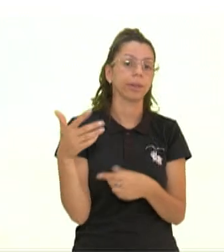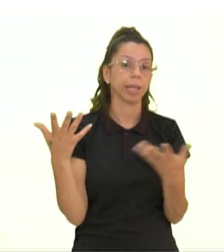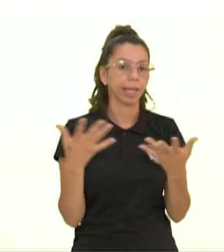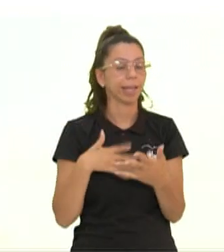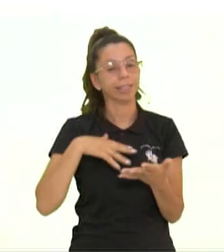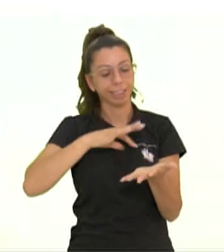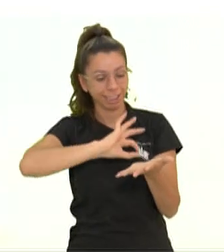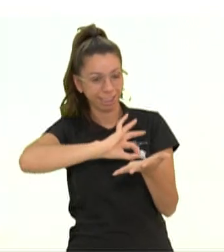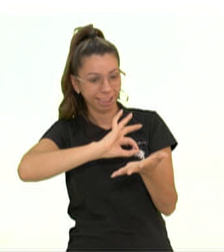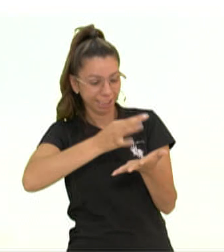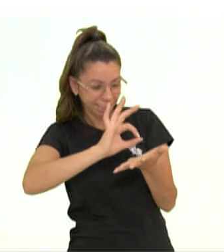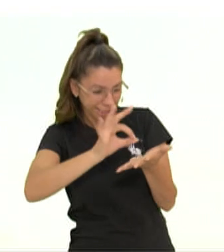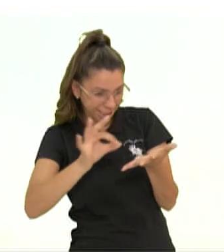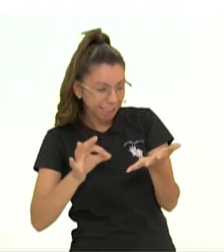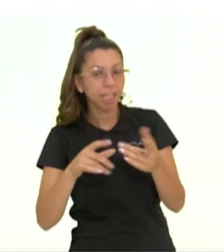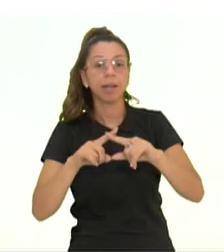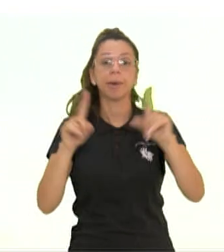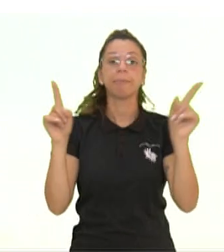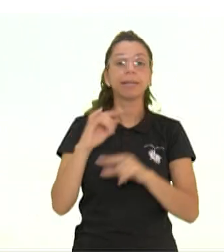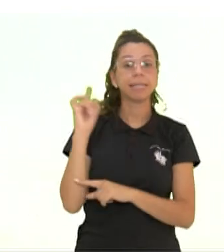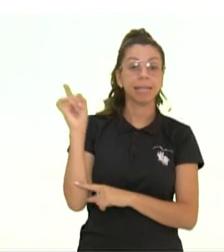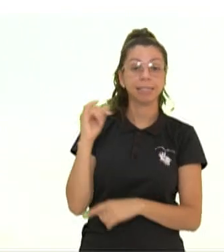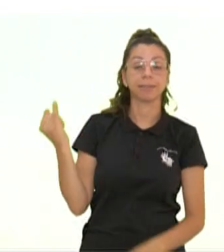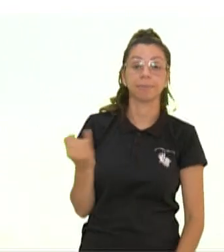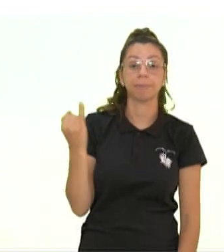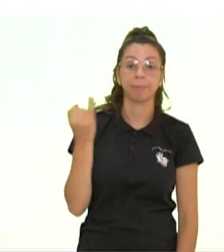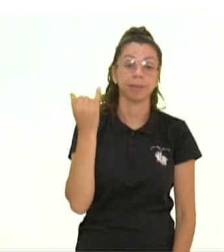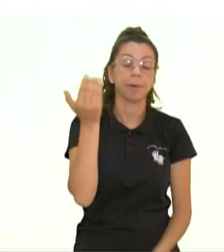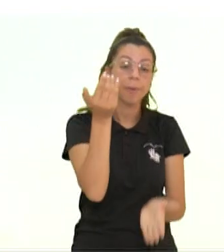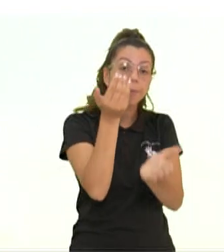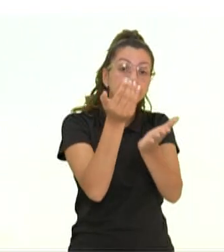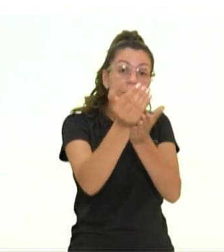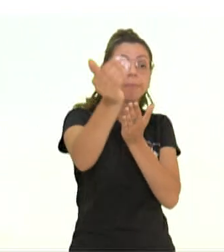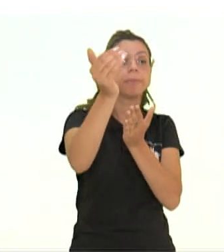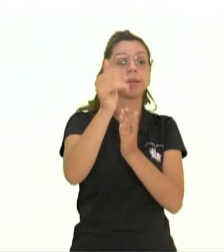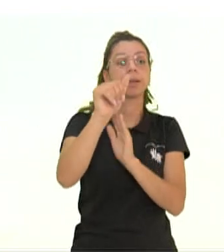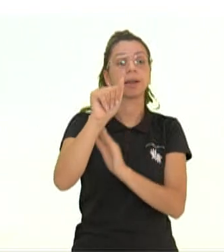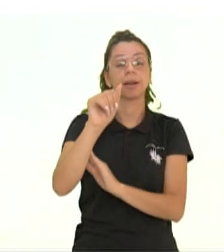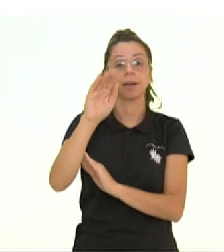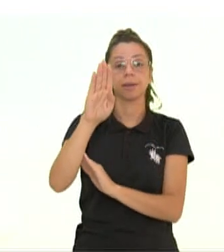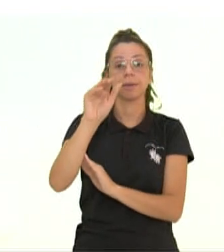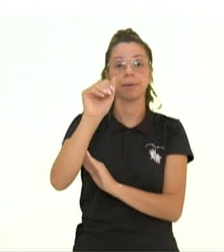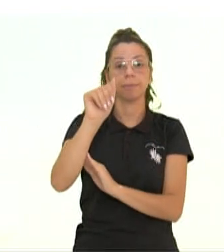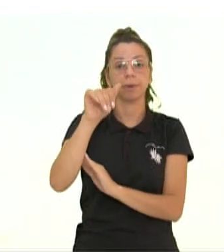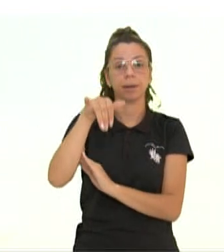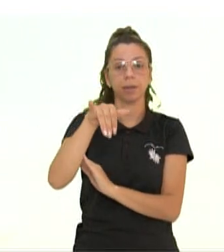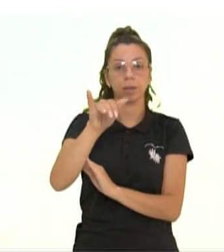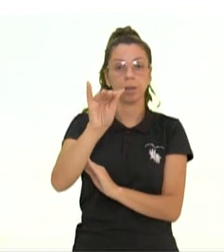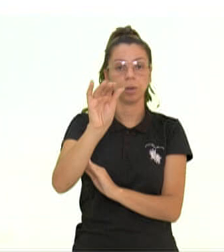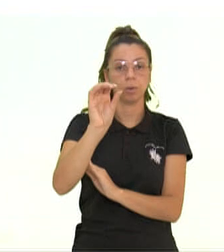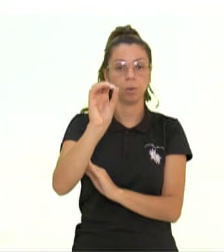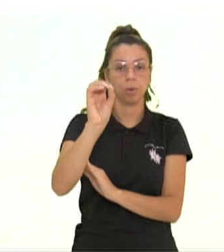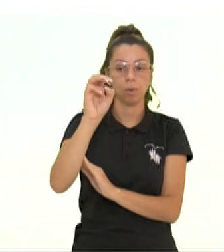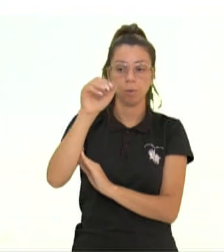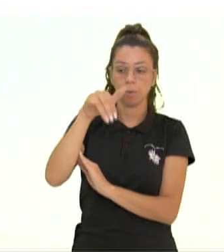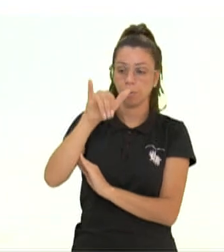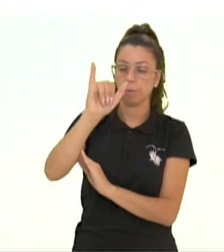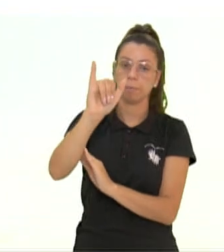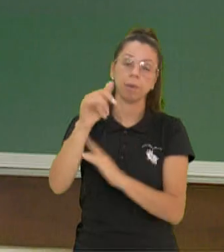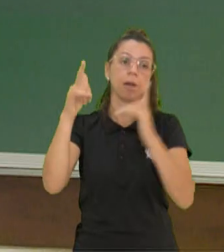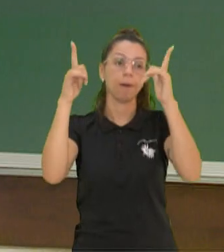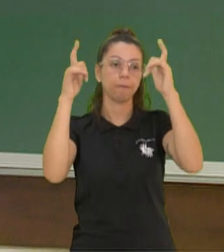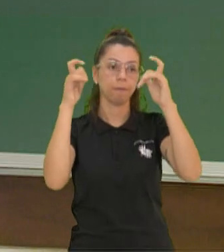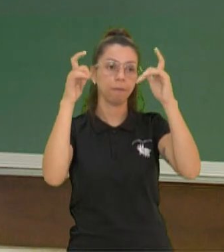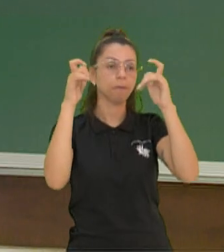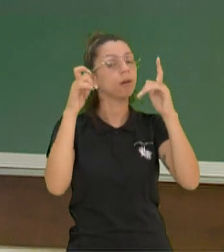mais elaboradas. Mas essas são muito importantes porque é o início da Abayumi, né? Então, vocês estão vendo aqui fotos cedidas pela Lena,